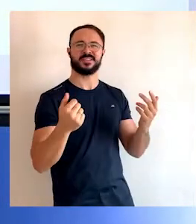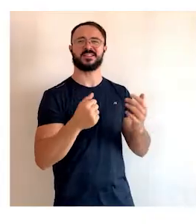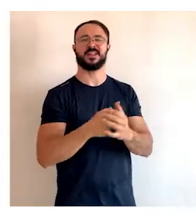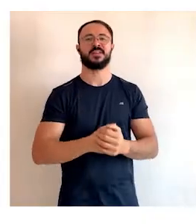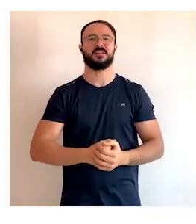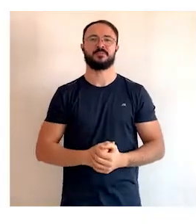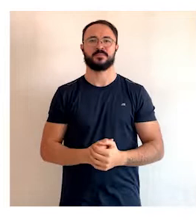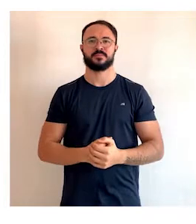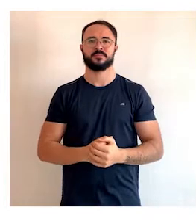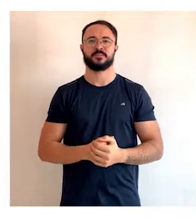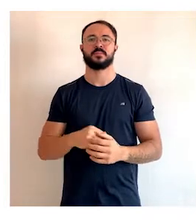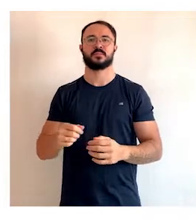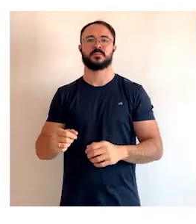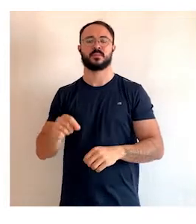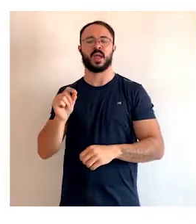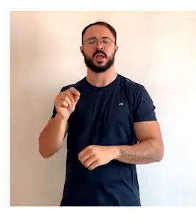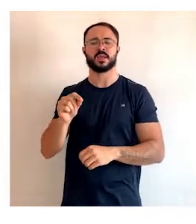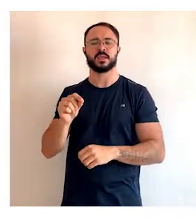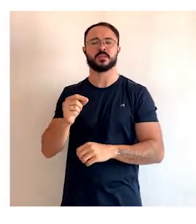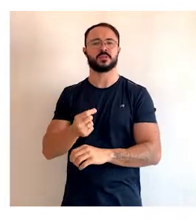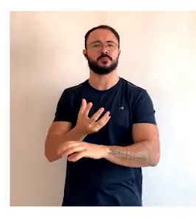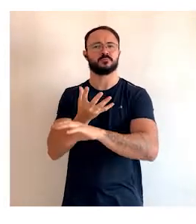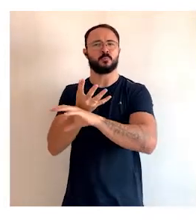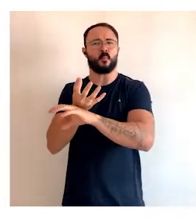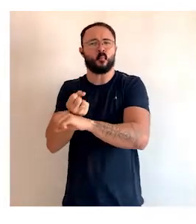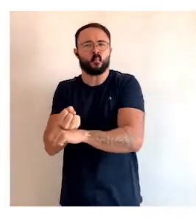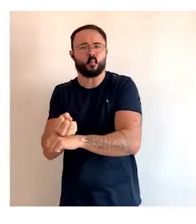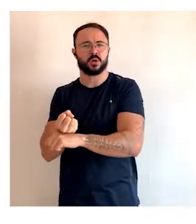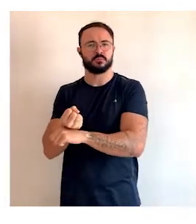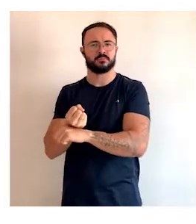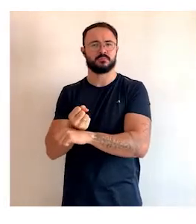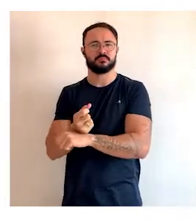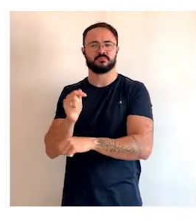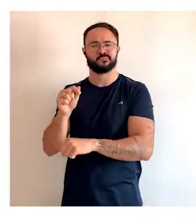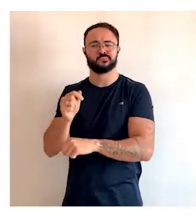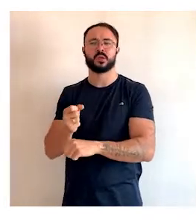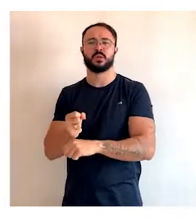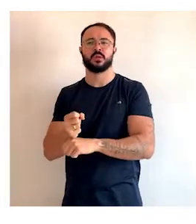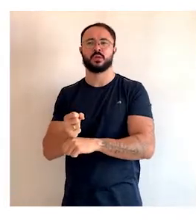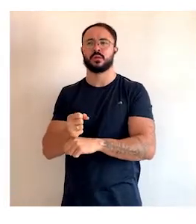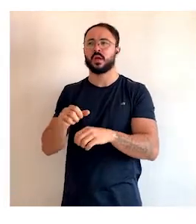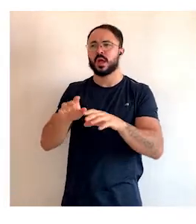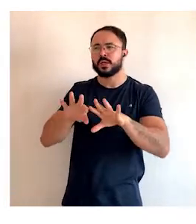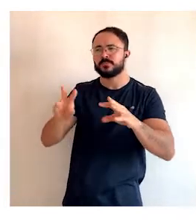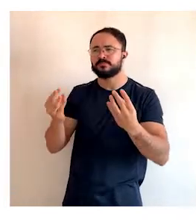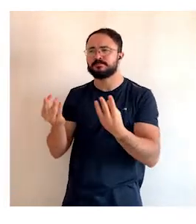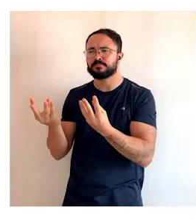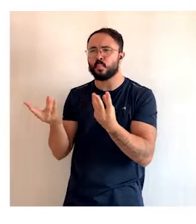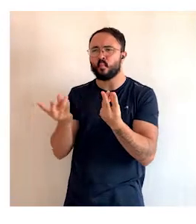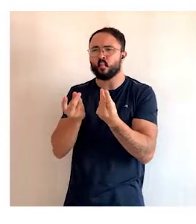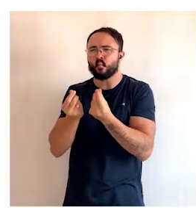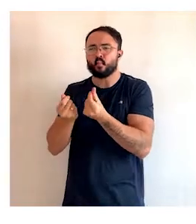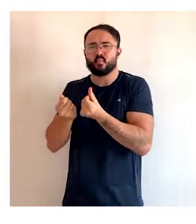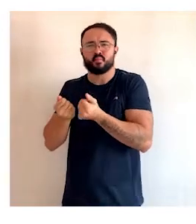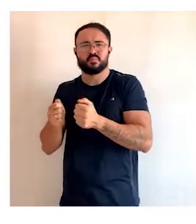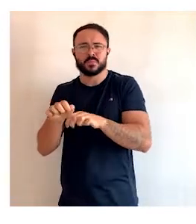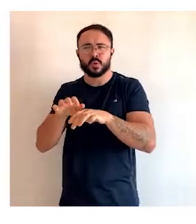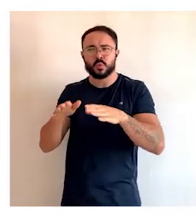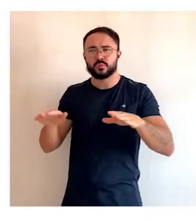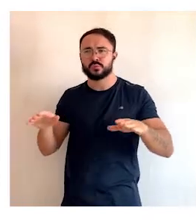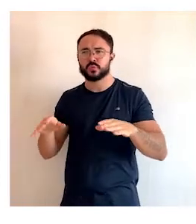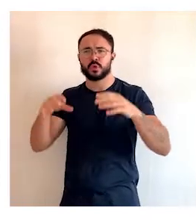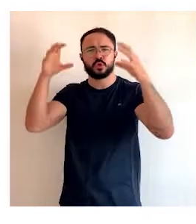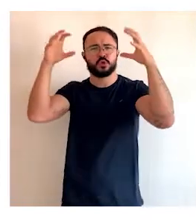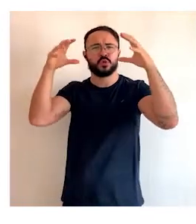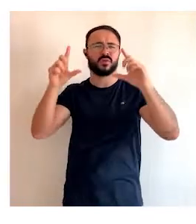Caatinga? A Caatinga está no sertão nordestino. Nós temos um clima árido, uma vegetação adaptada a pouco índice